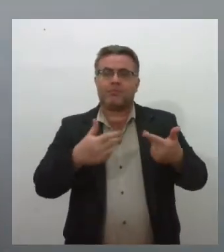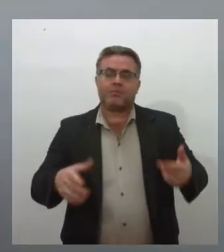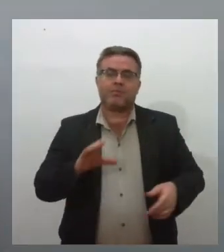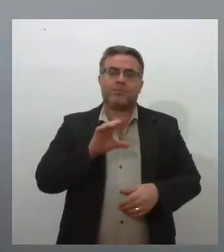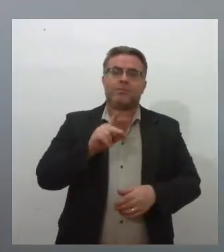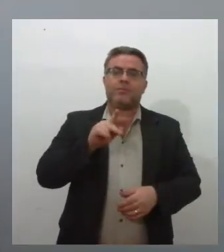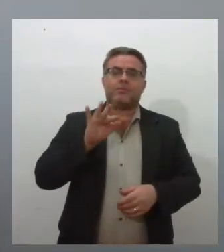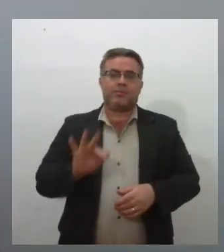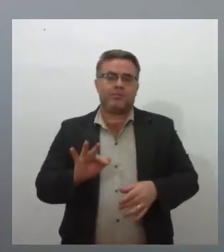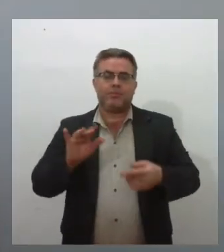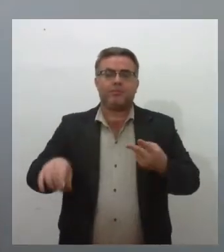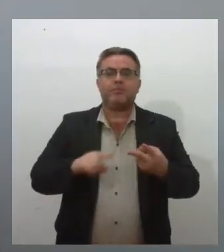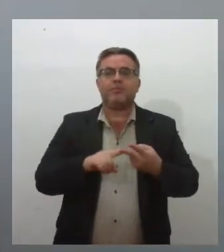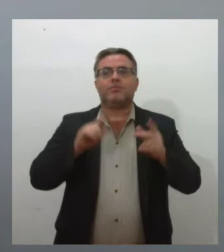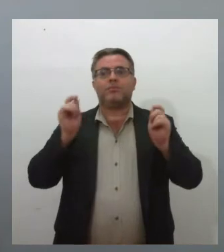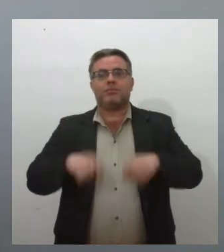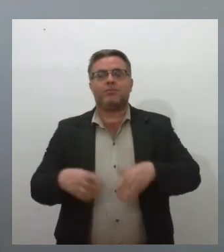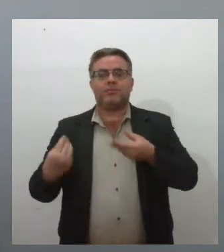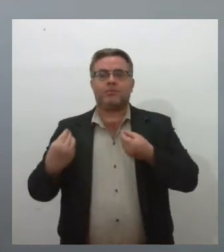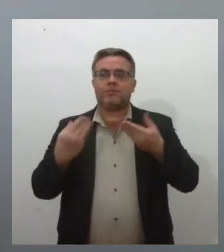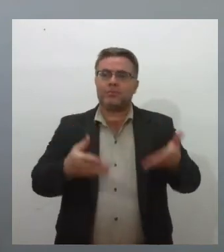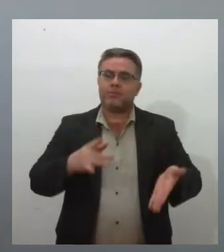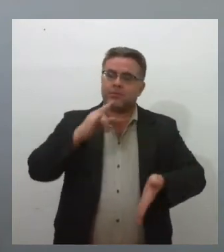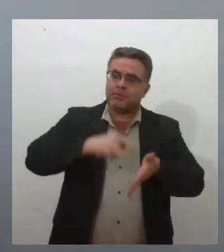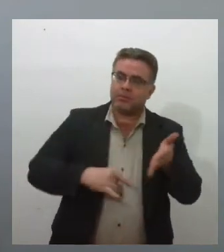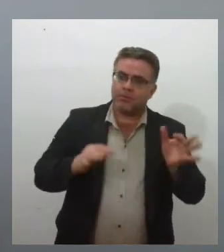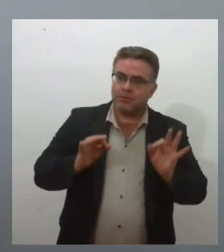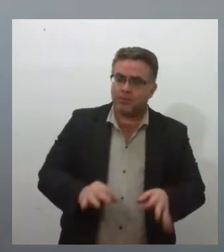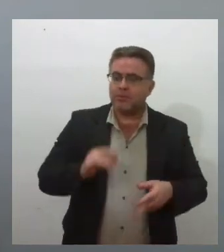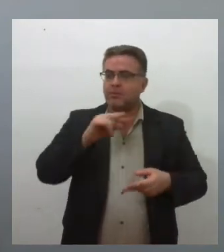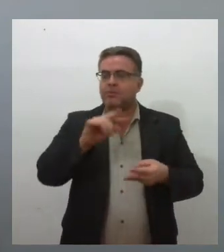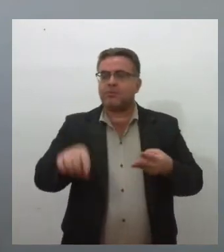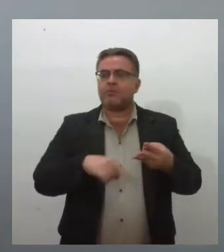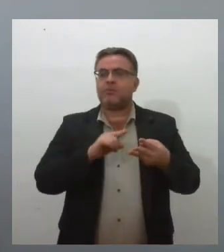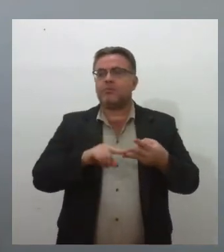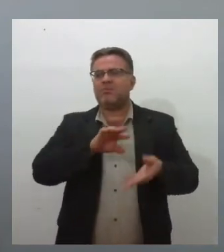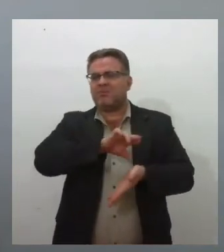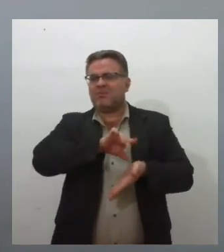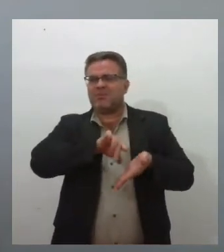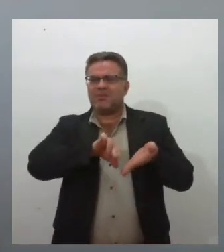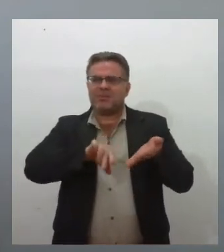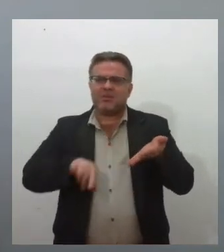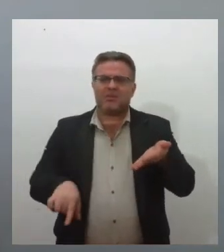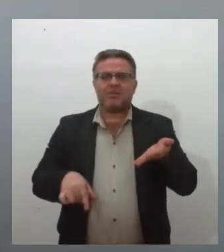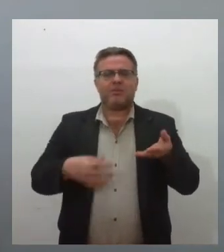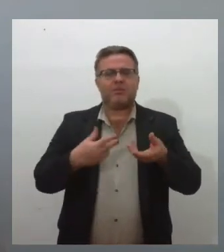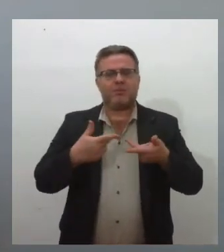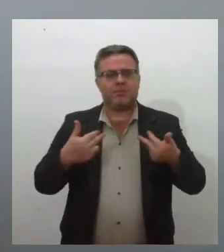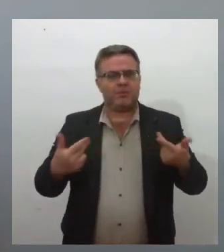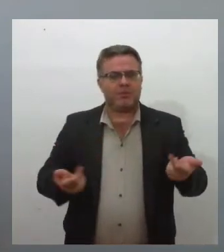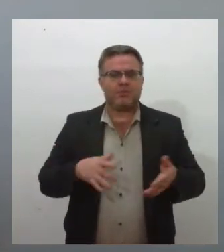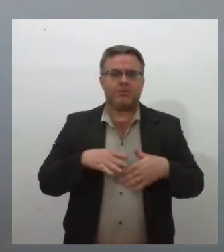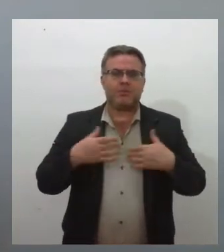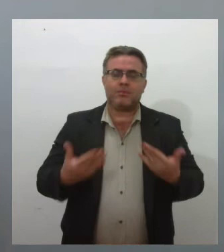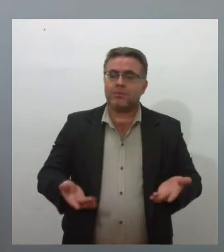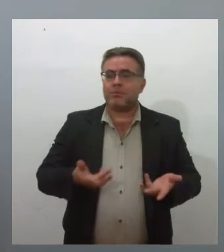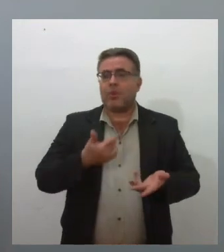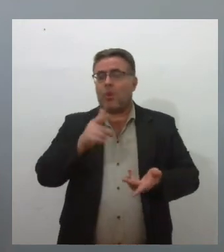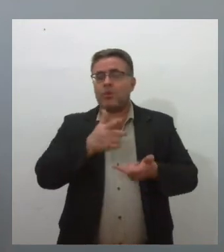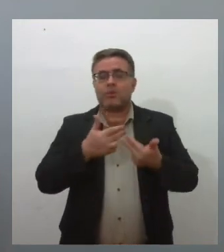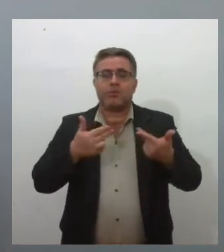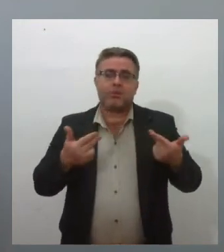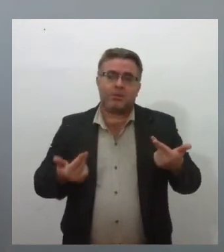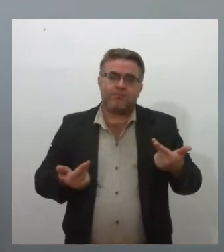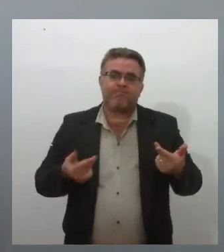poder entregar uma documentação na Receita, por exemplo, intimação de malha e outros serviços da